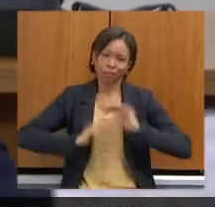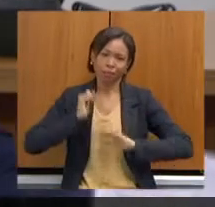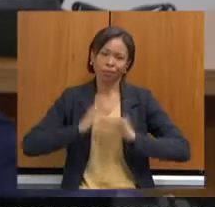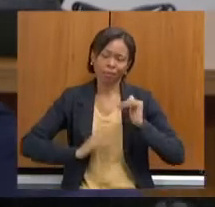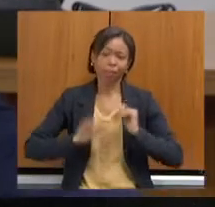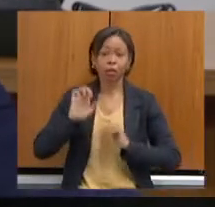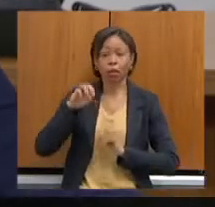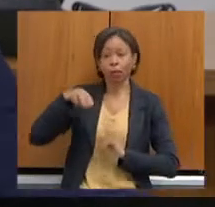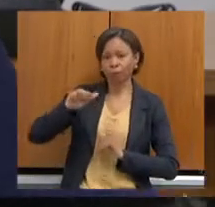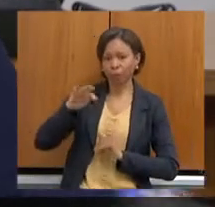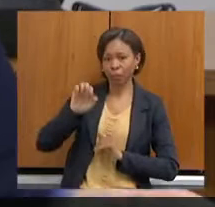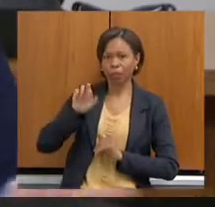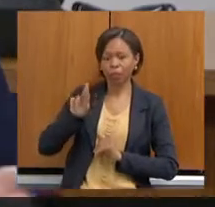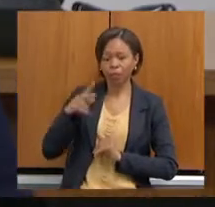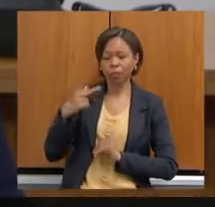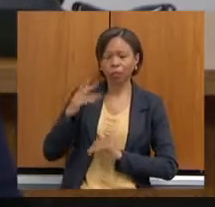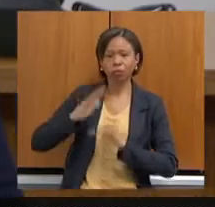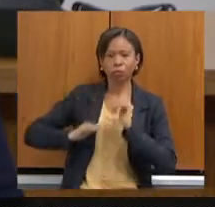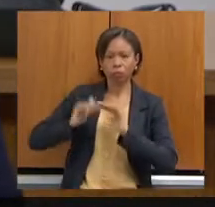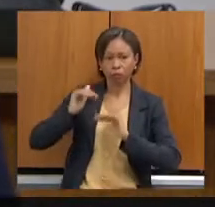organizados neste portfólio